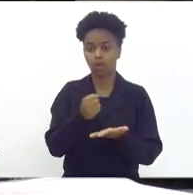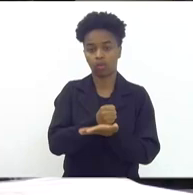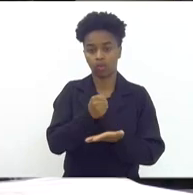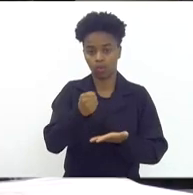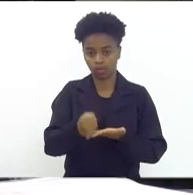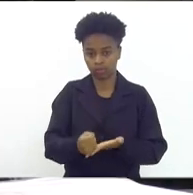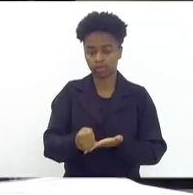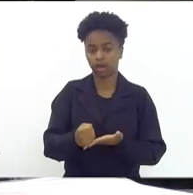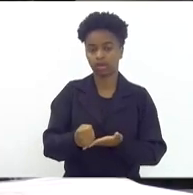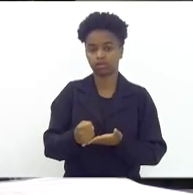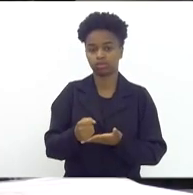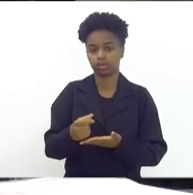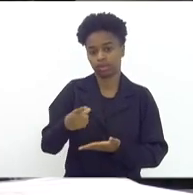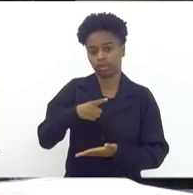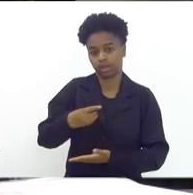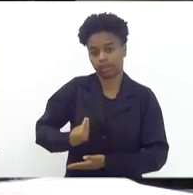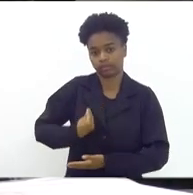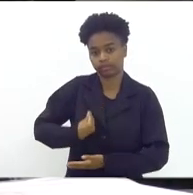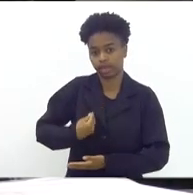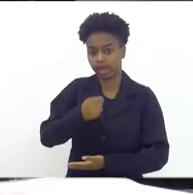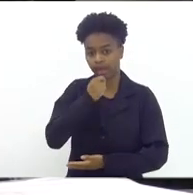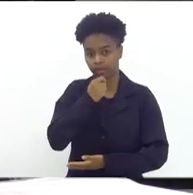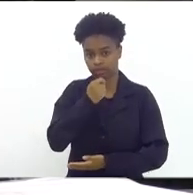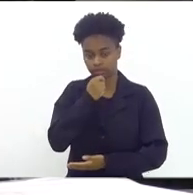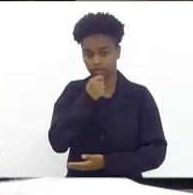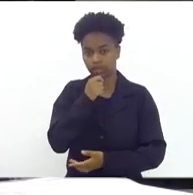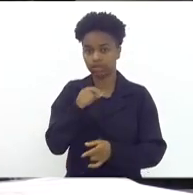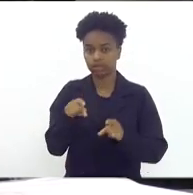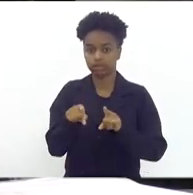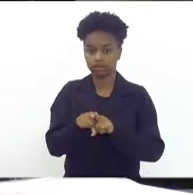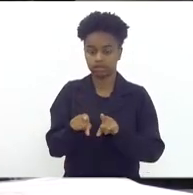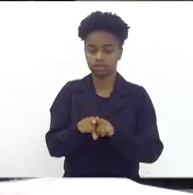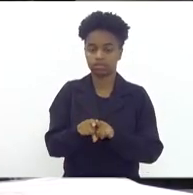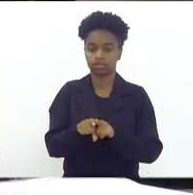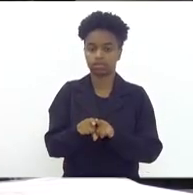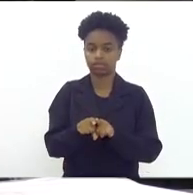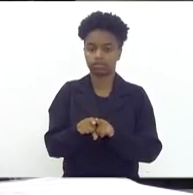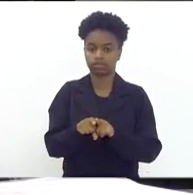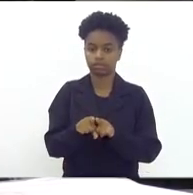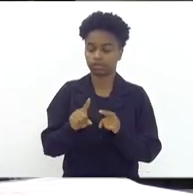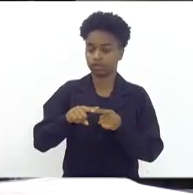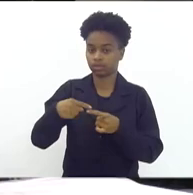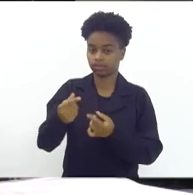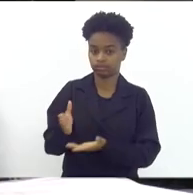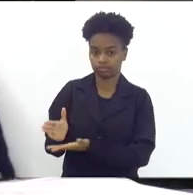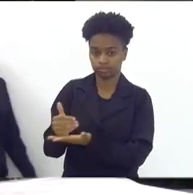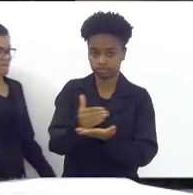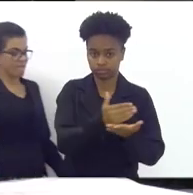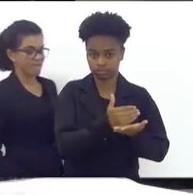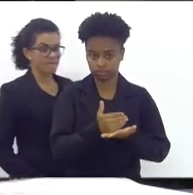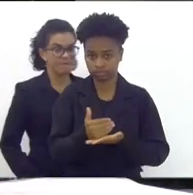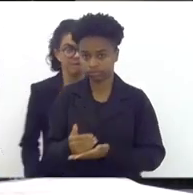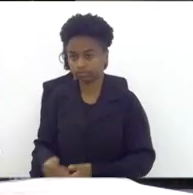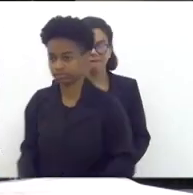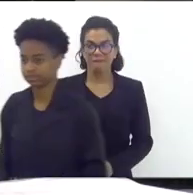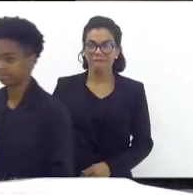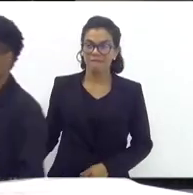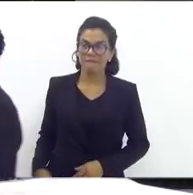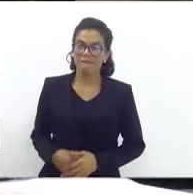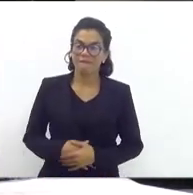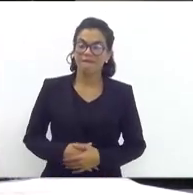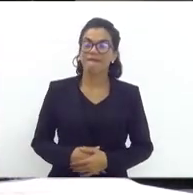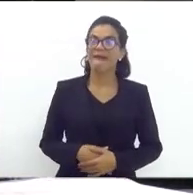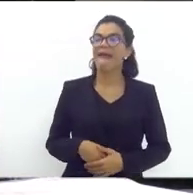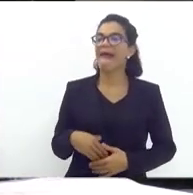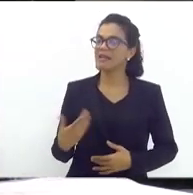que estão vigentes na por Estação né faz uma apanhado a gente faz uma